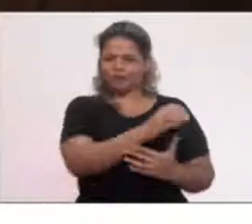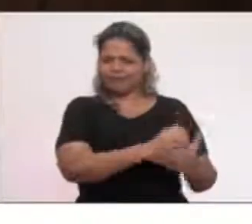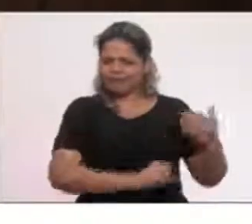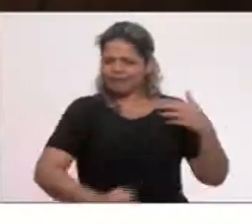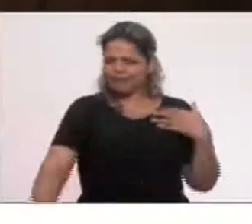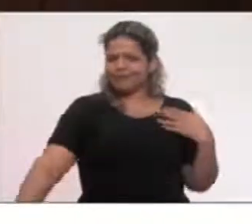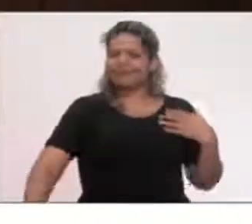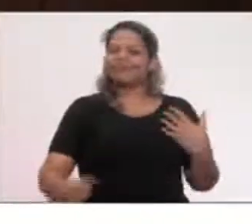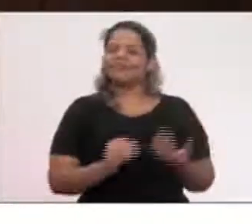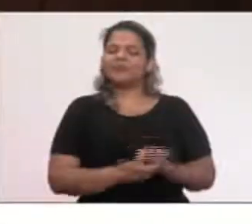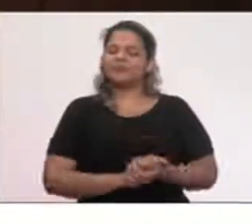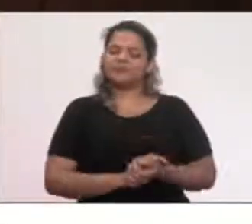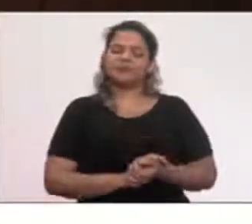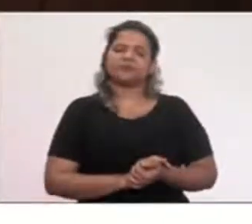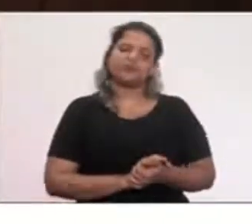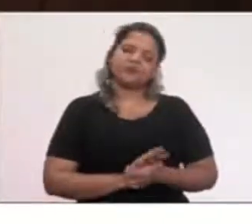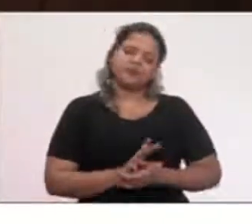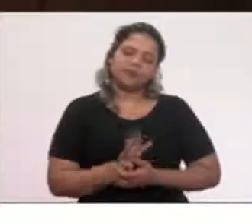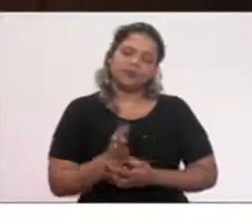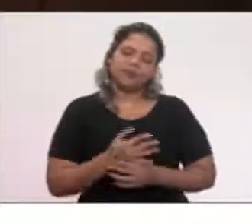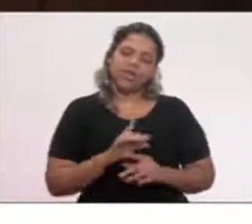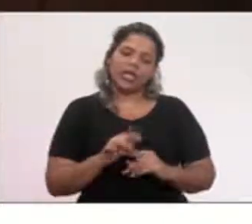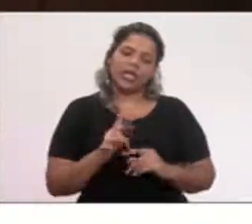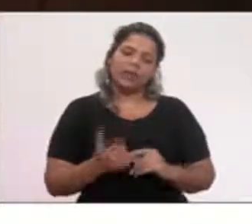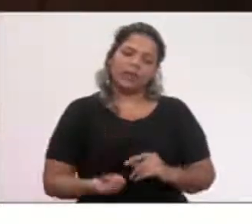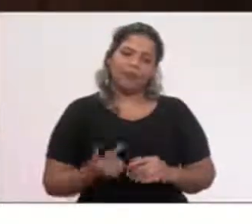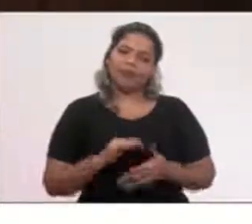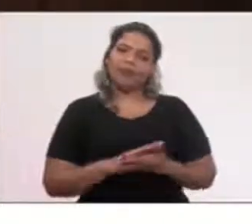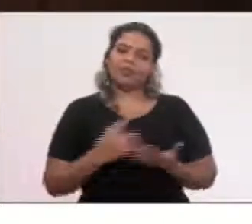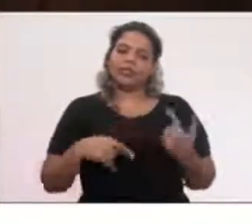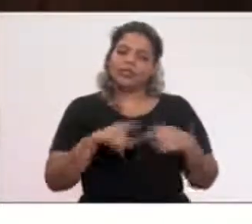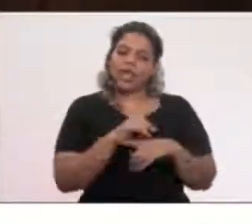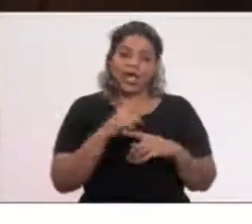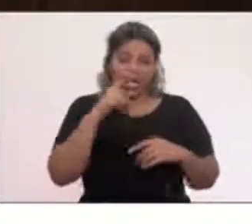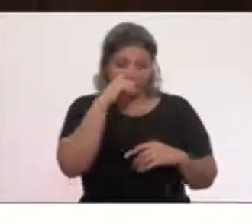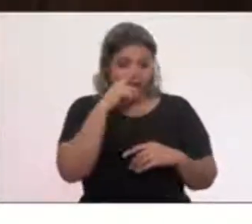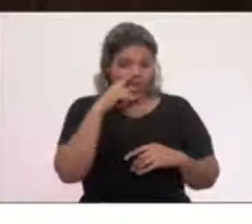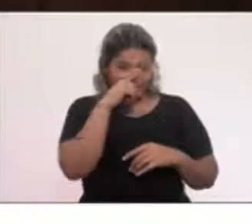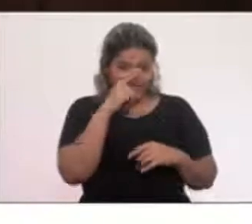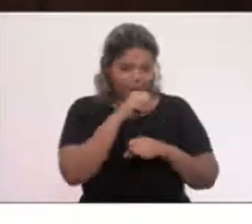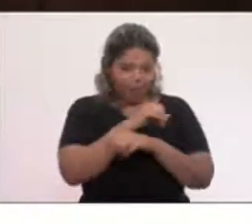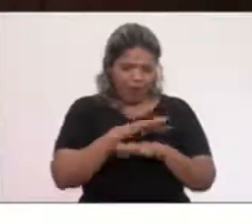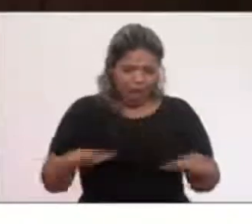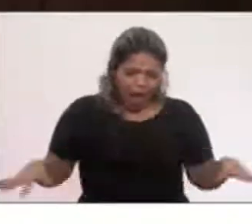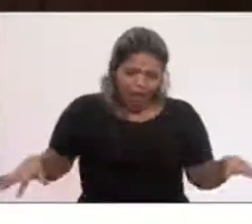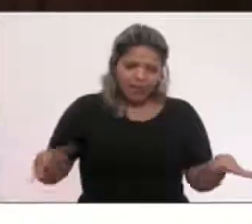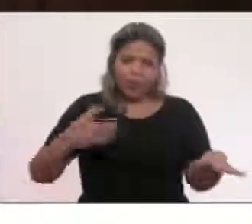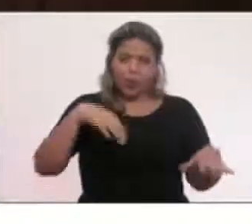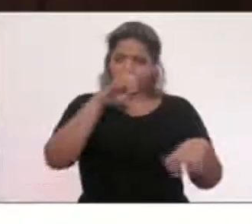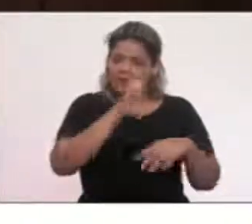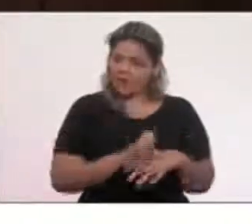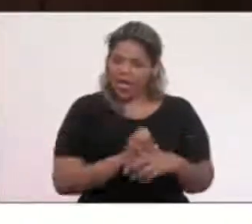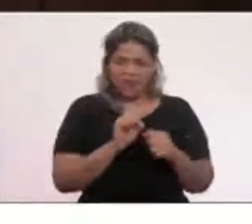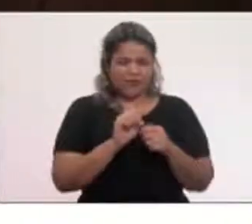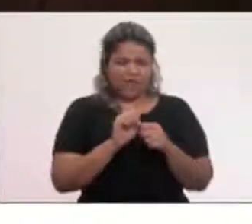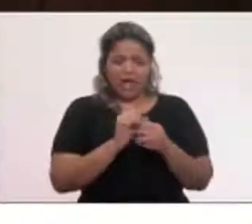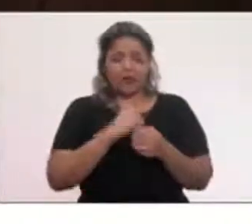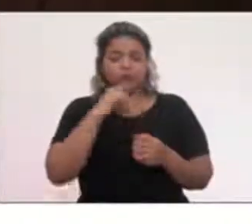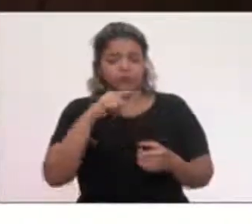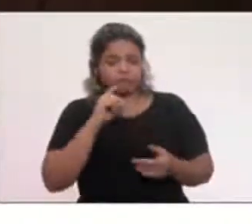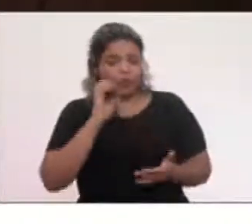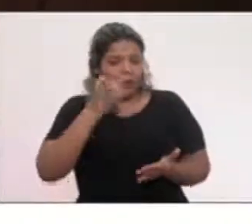Rio Previdência. E depois que a crise estoura, que o Estado não consegue fechar suas